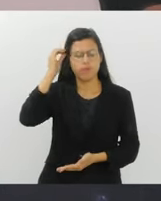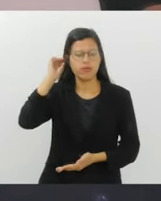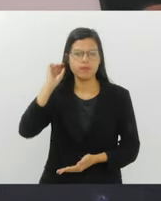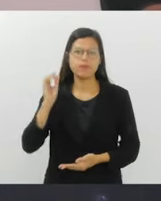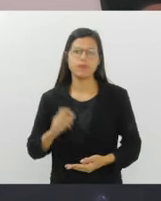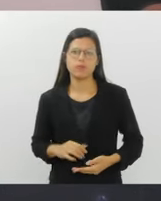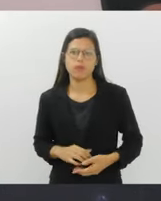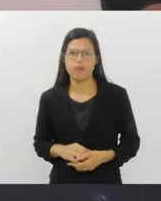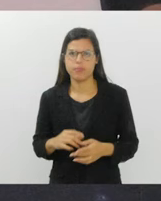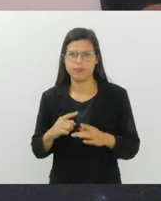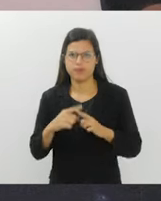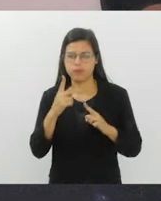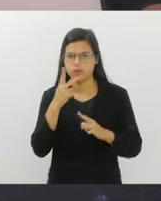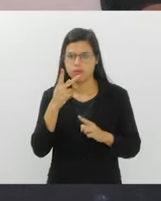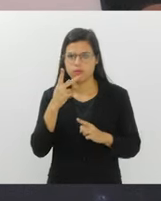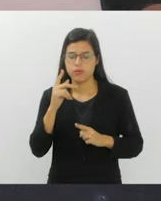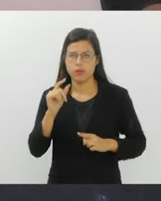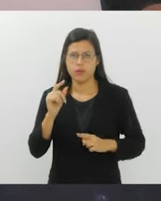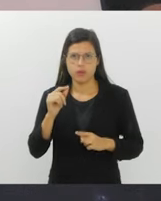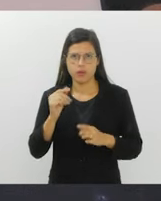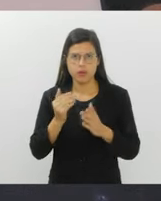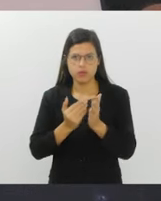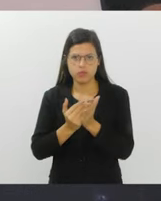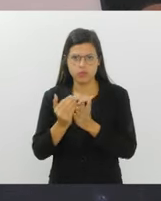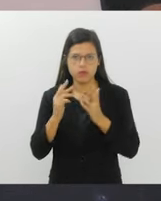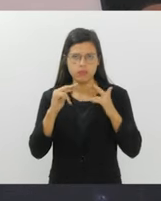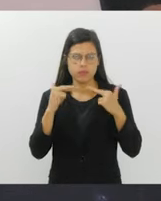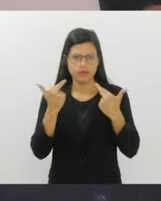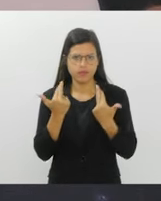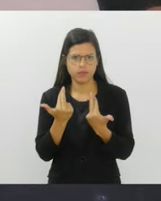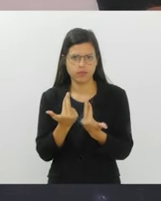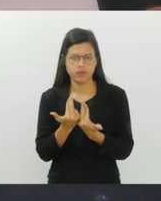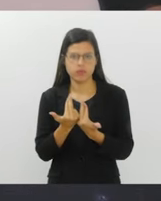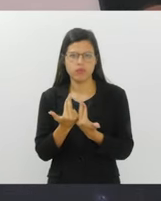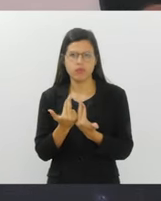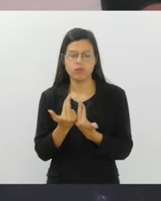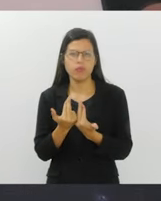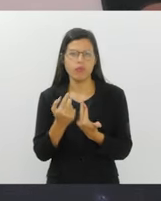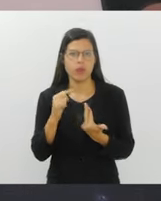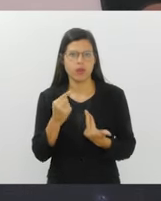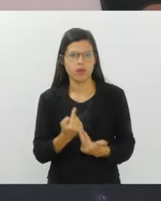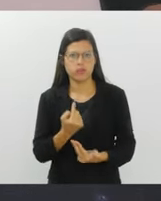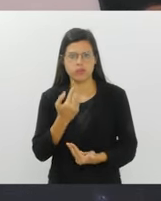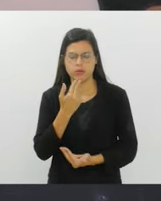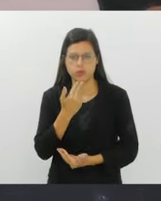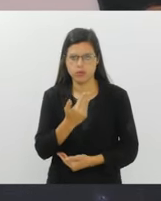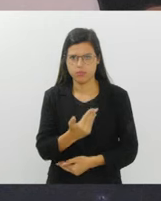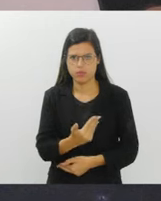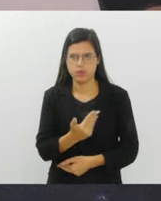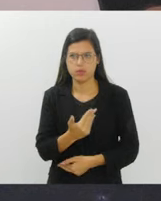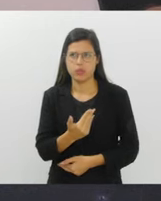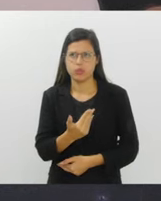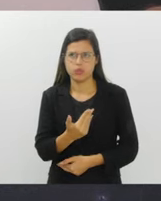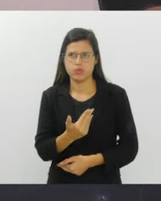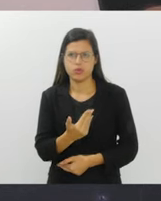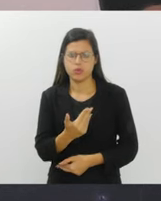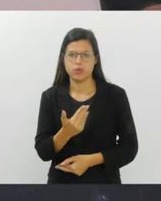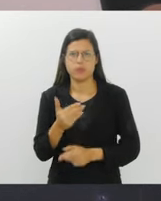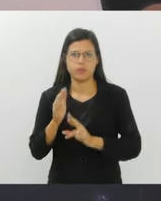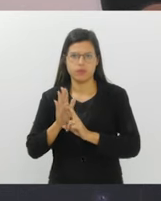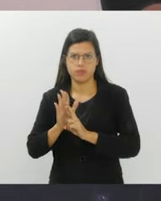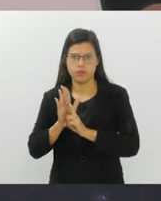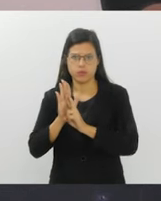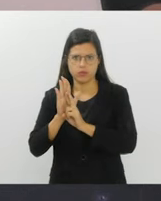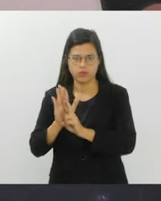seguinte, quando abrimos a reunião, nós solicitamos do representante da Secretaria de